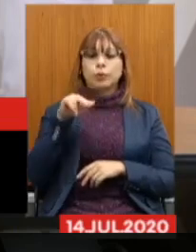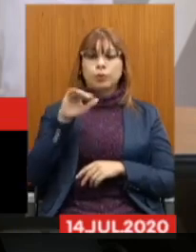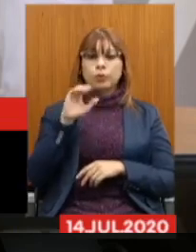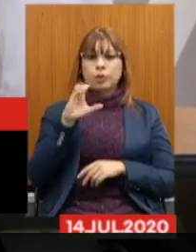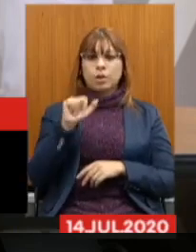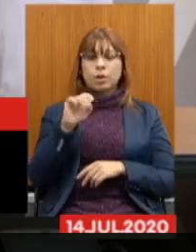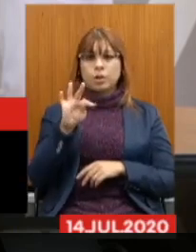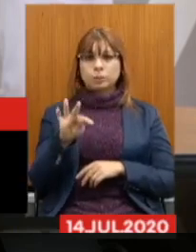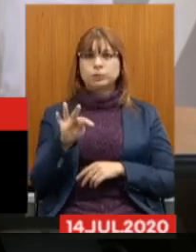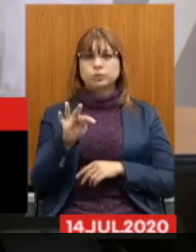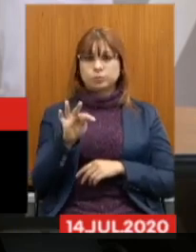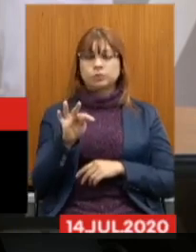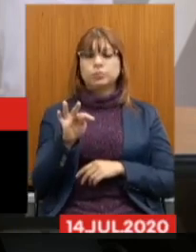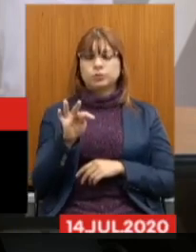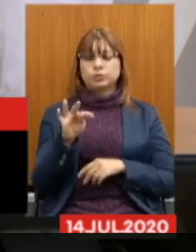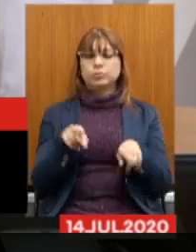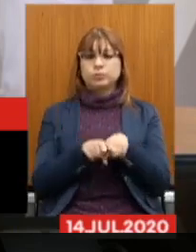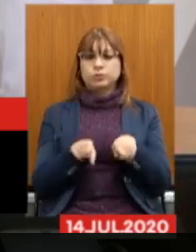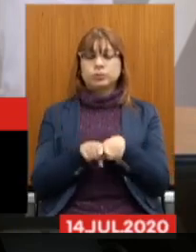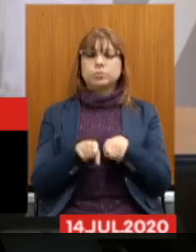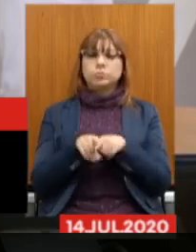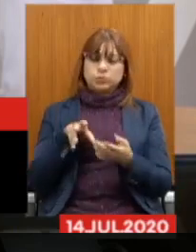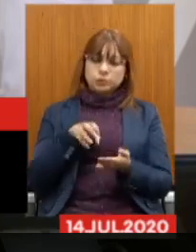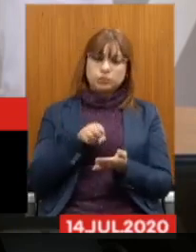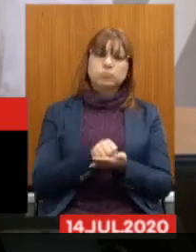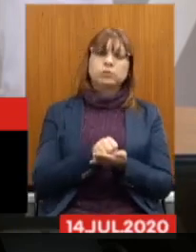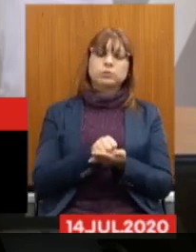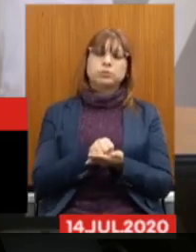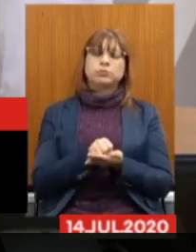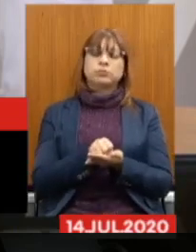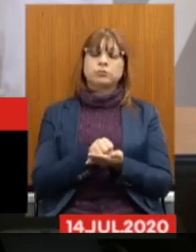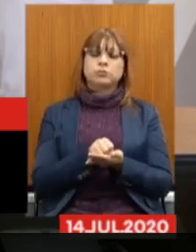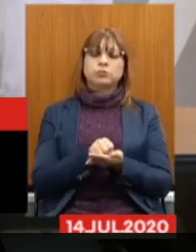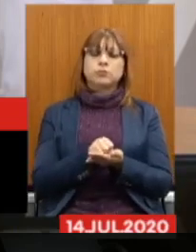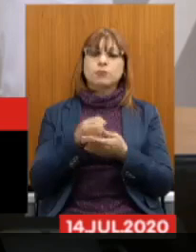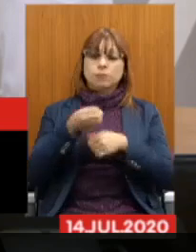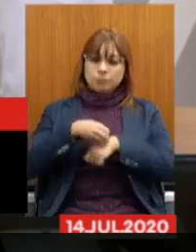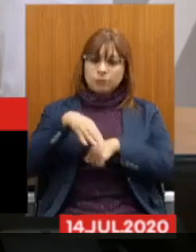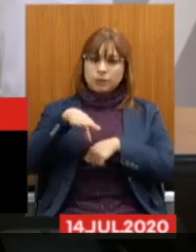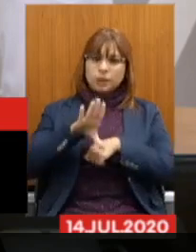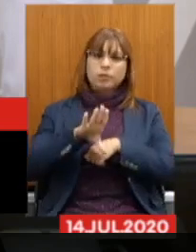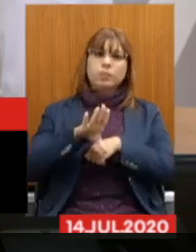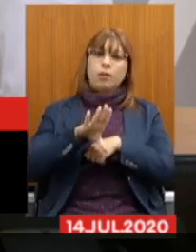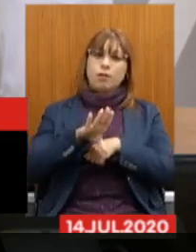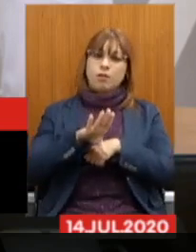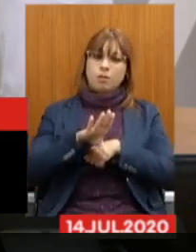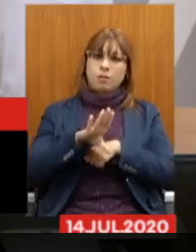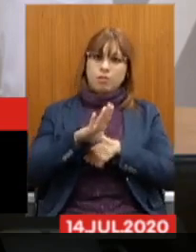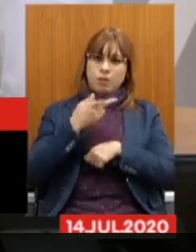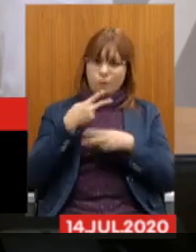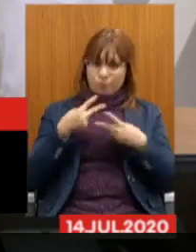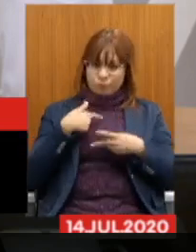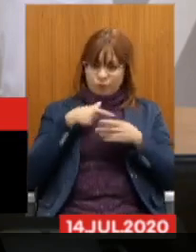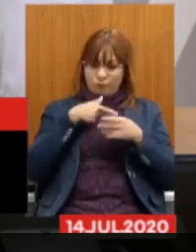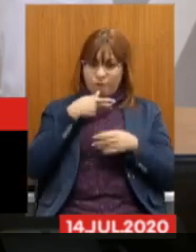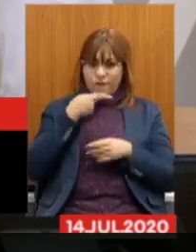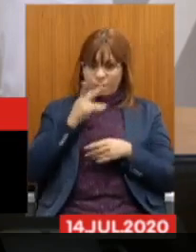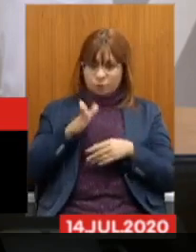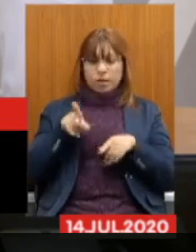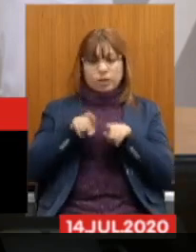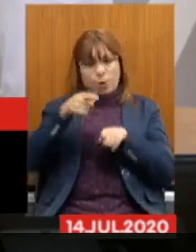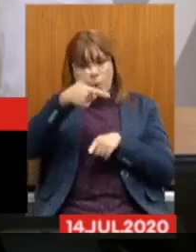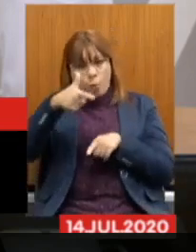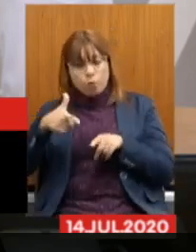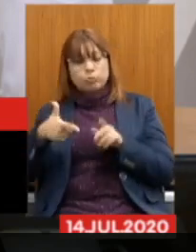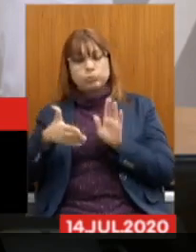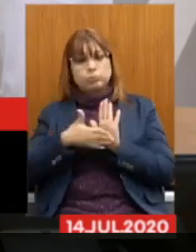Carreiras Típicas de Estado, registram que encaminharam estas e outras discordâncias, sugestões